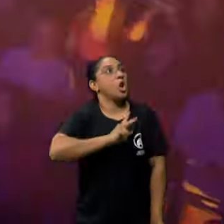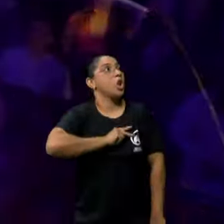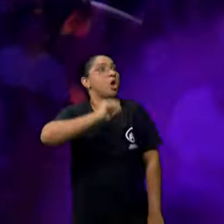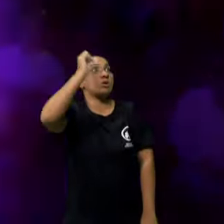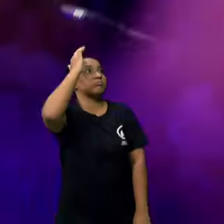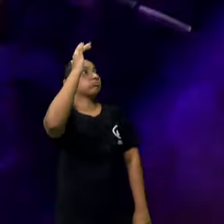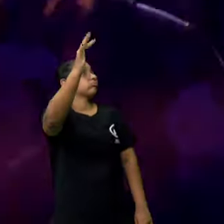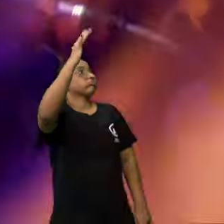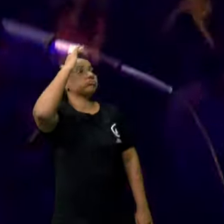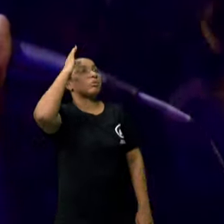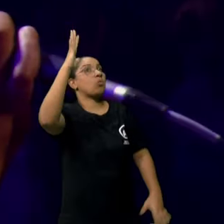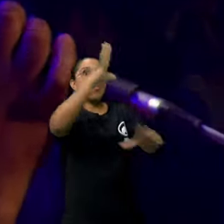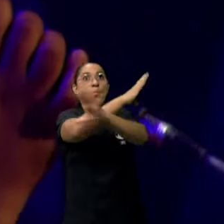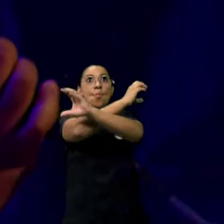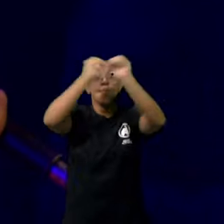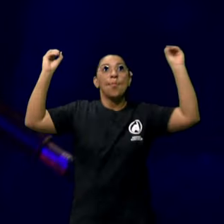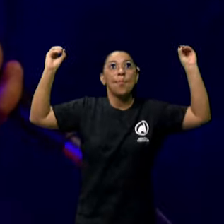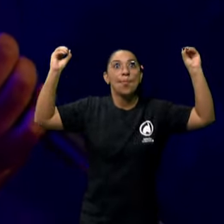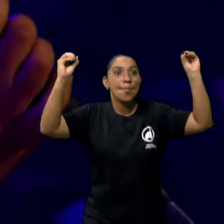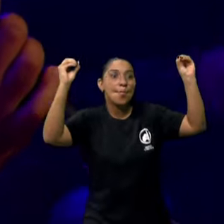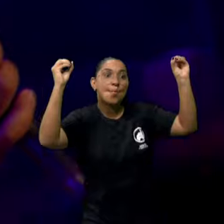eu não